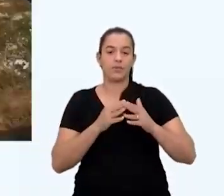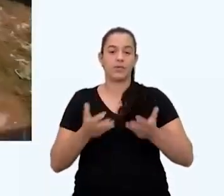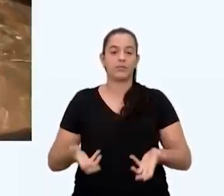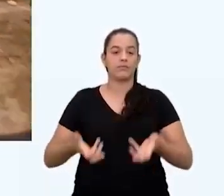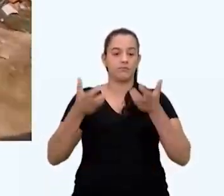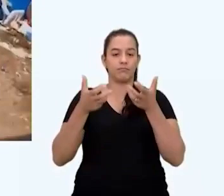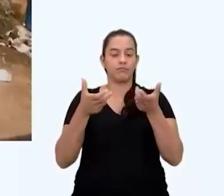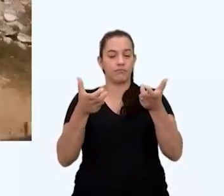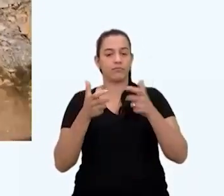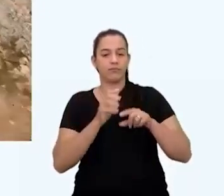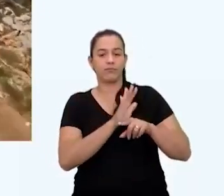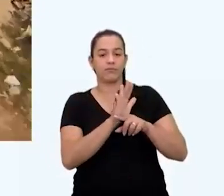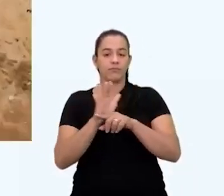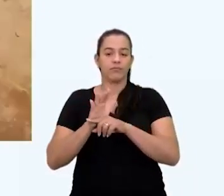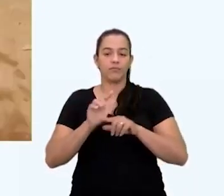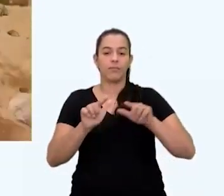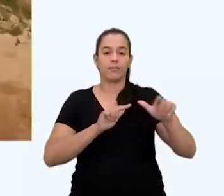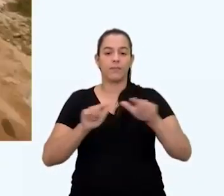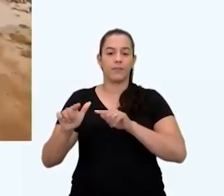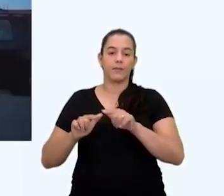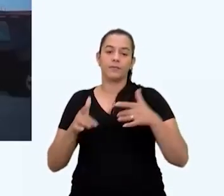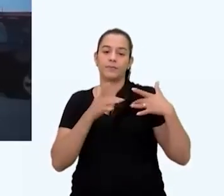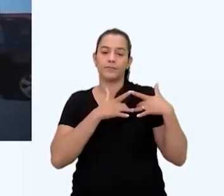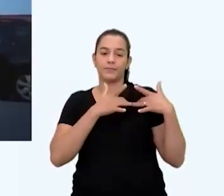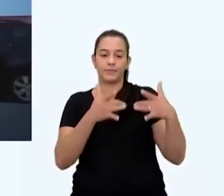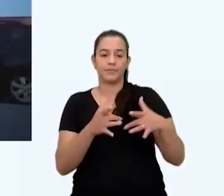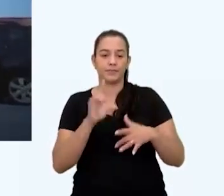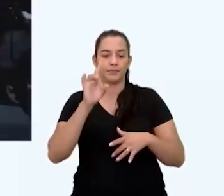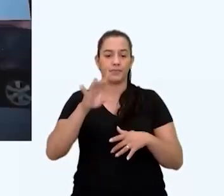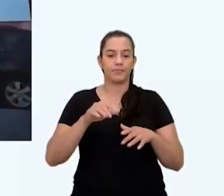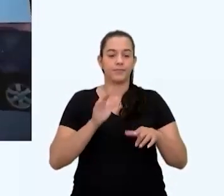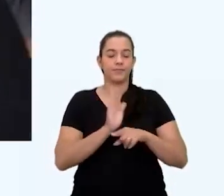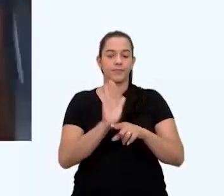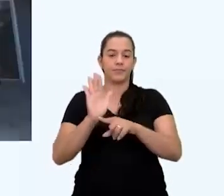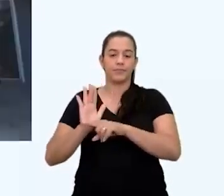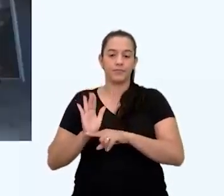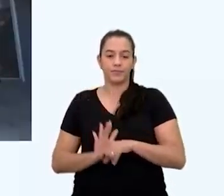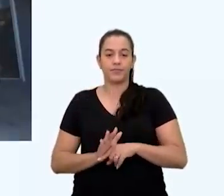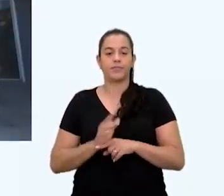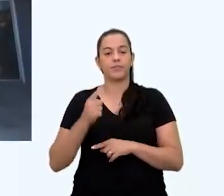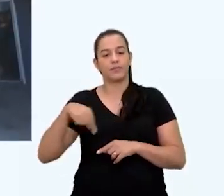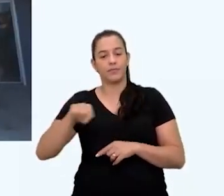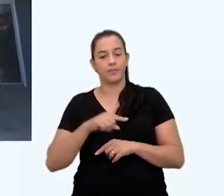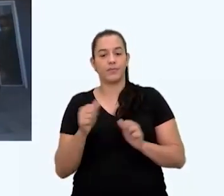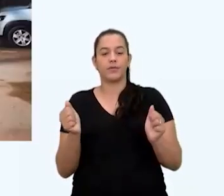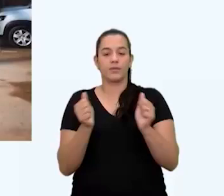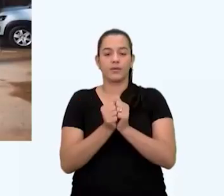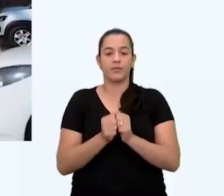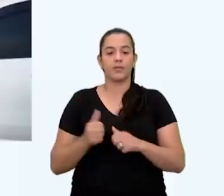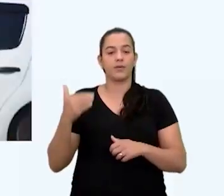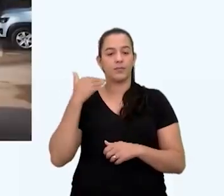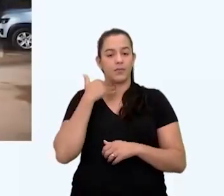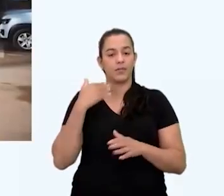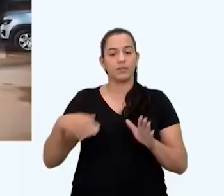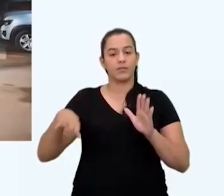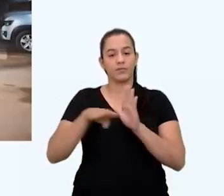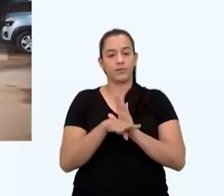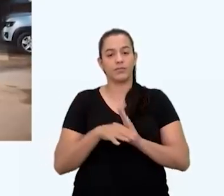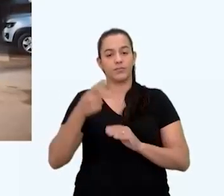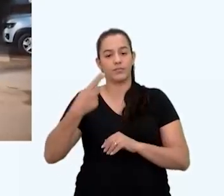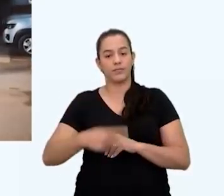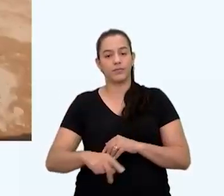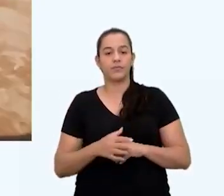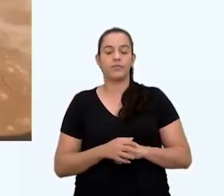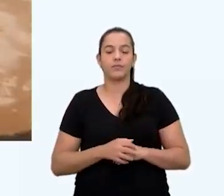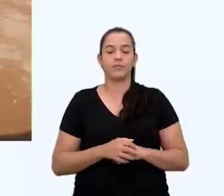os problemas, composta por organizações da sociedade civil sólidas e atuantes. É ao lado delas que o Banco Comunitário chega a Frei Damião, por